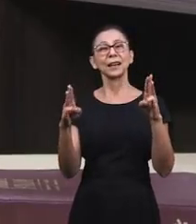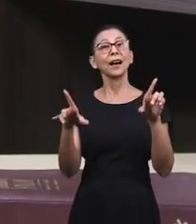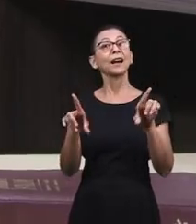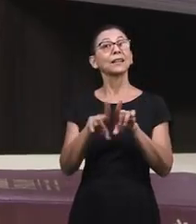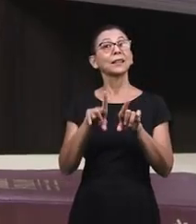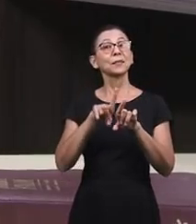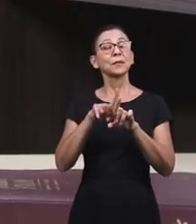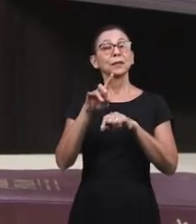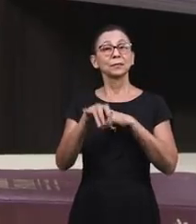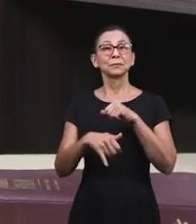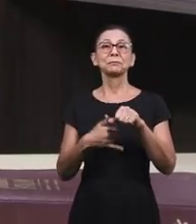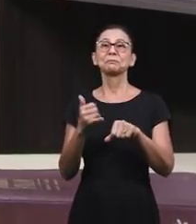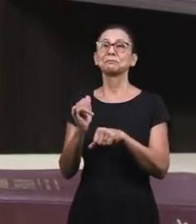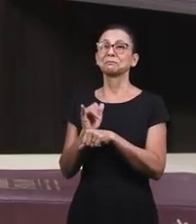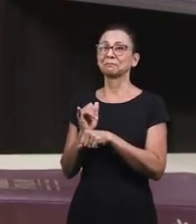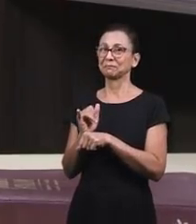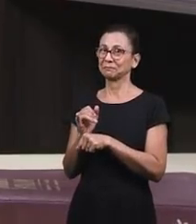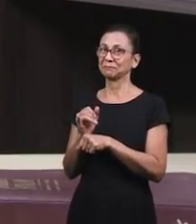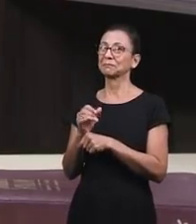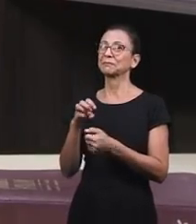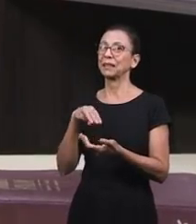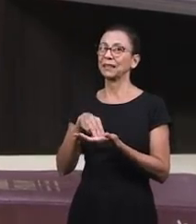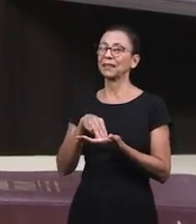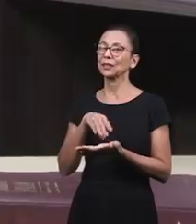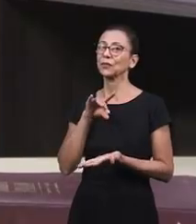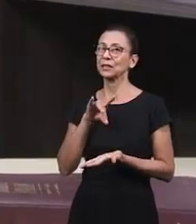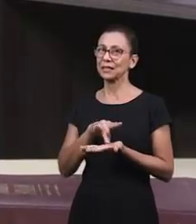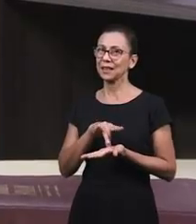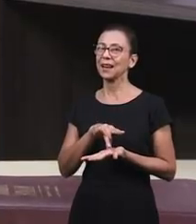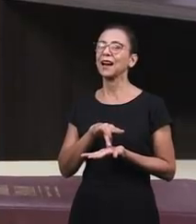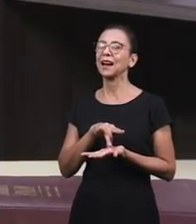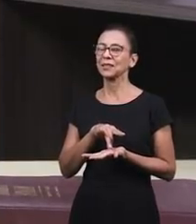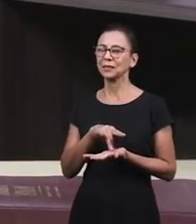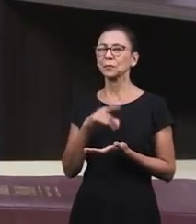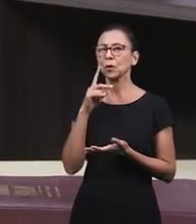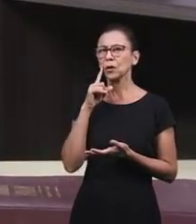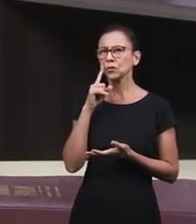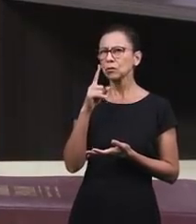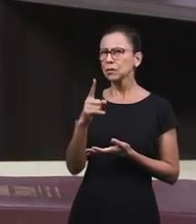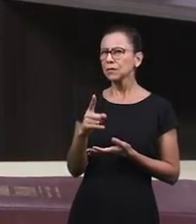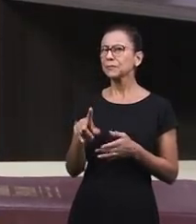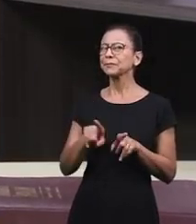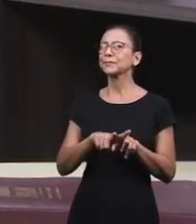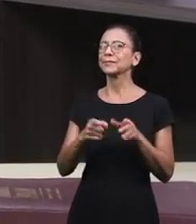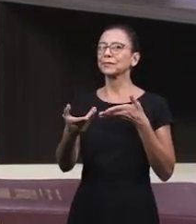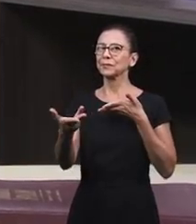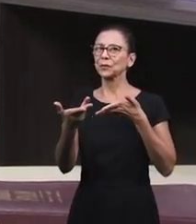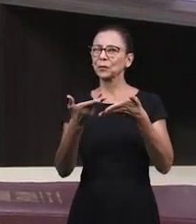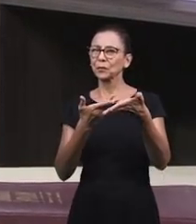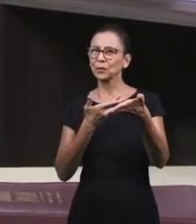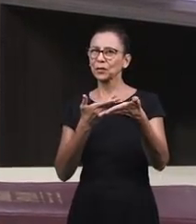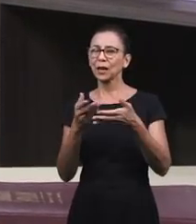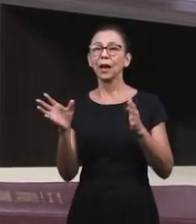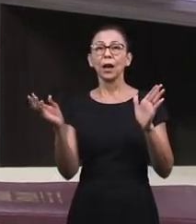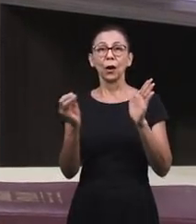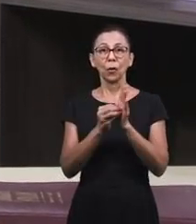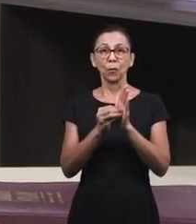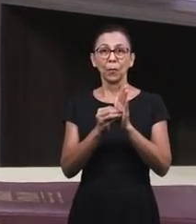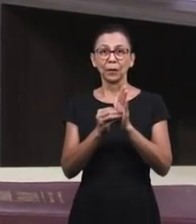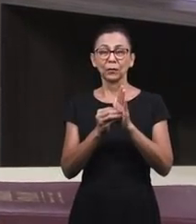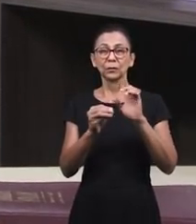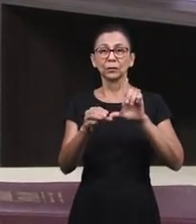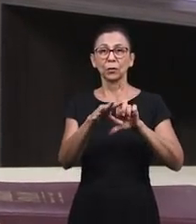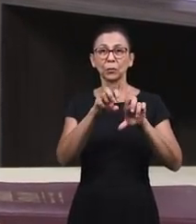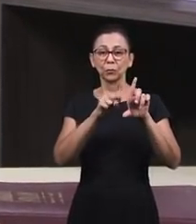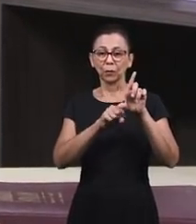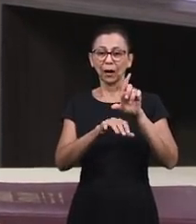canal da Igreja Cristã Maranata no YouTube. Você também pode nos assistir ali, inclusive compartilhar os nossos conteúdos com as pessoas que